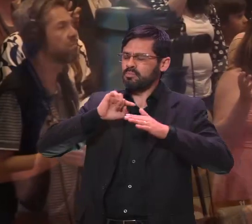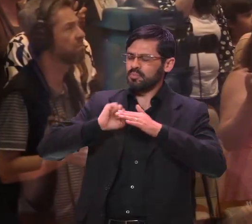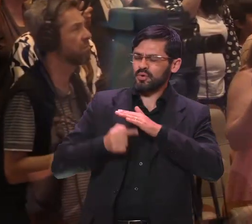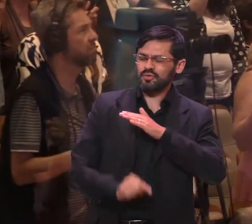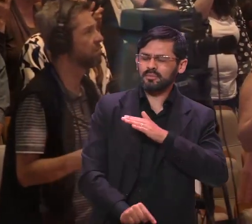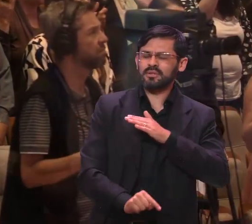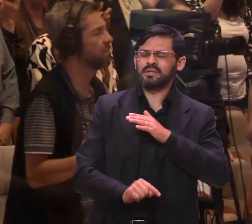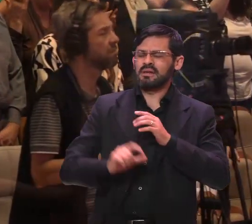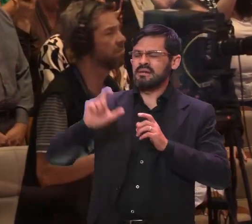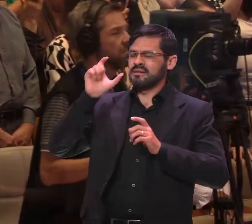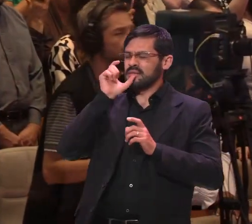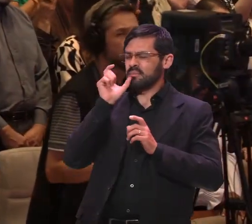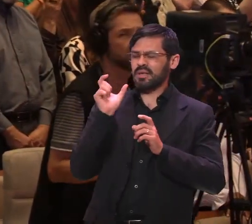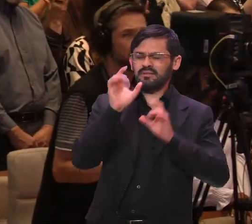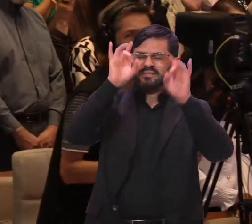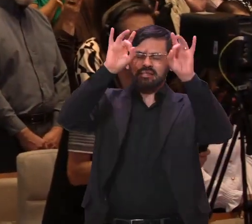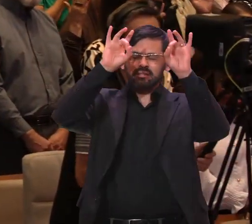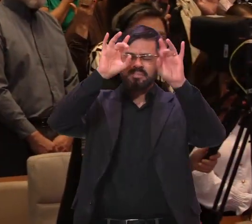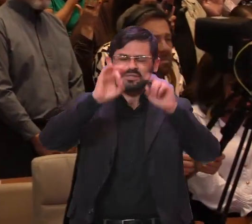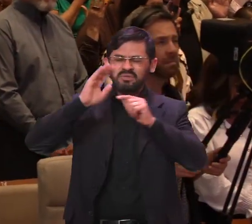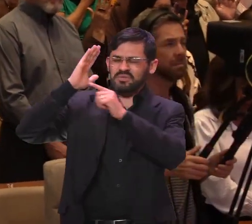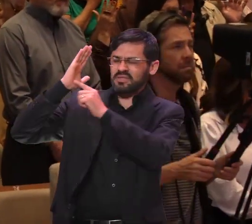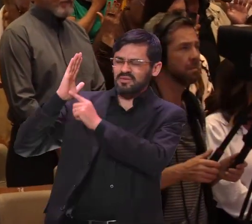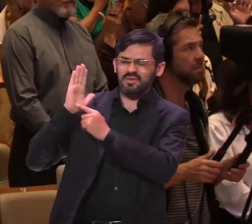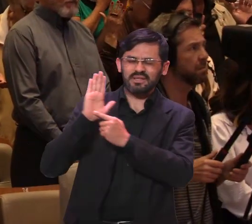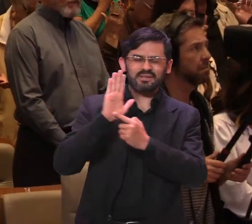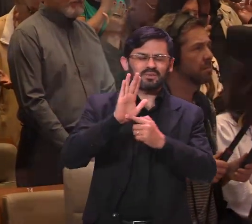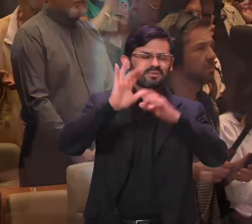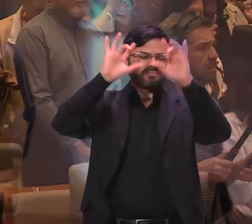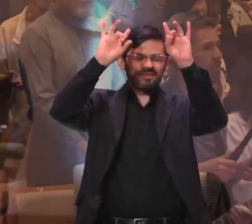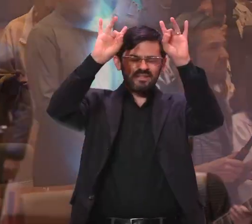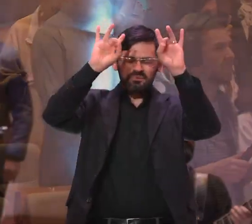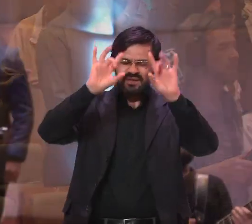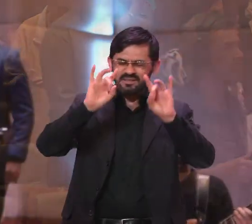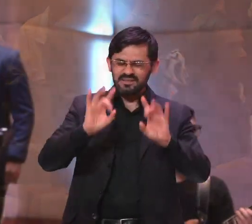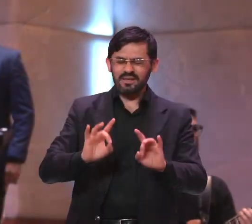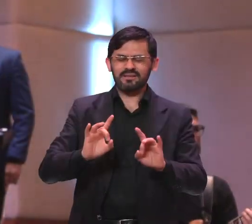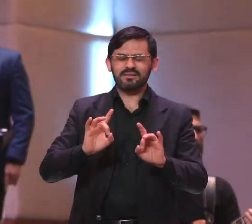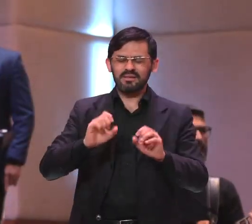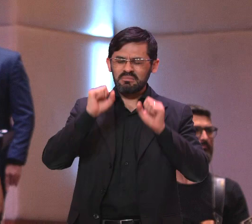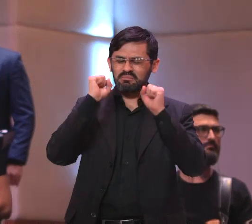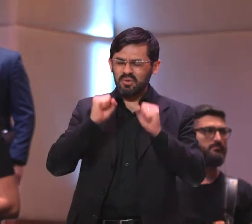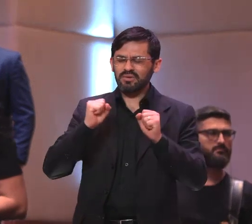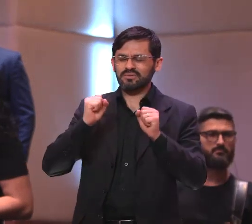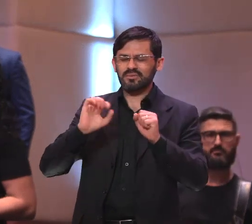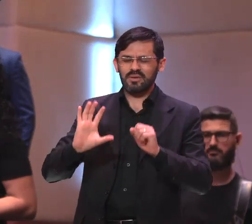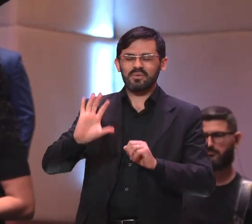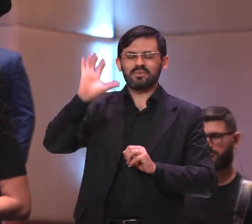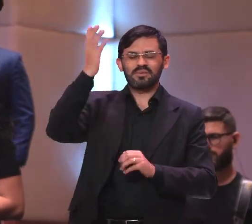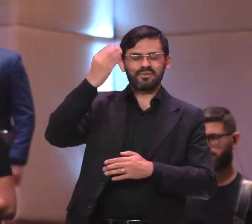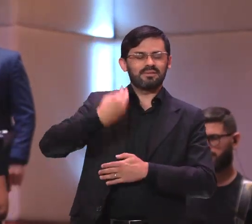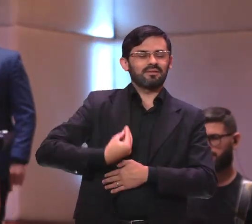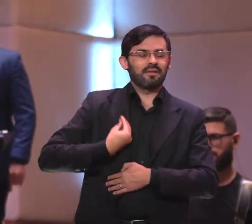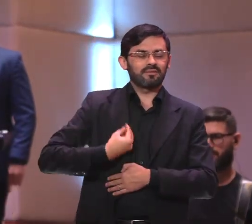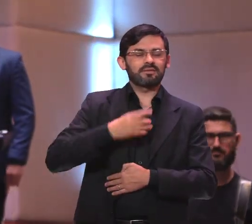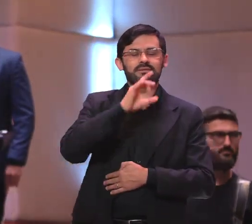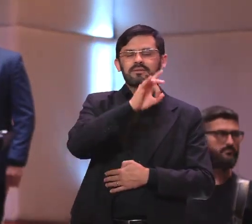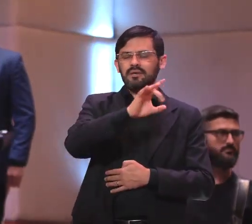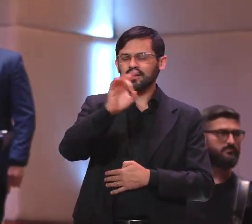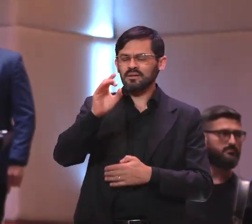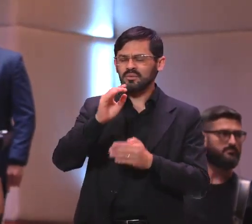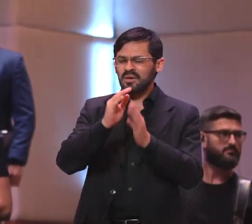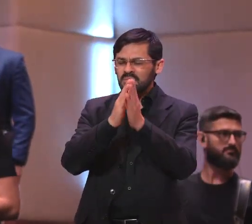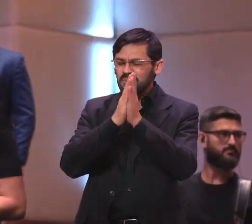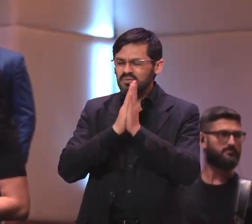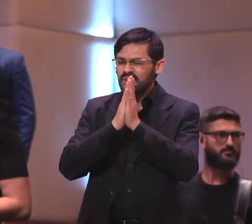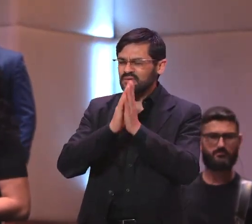que palavras especiais, revelações de Deus específicas possam chegar ao coração. Deus,